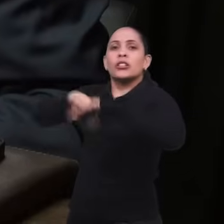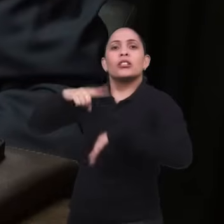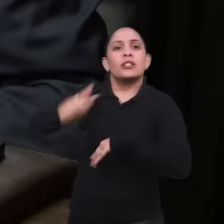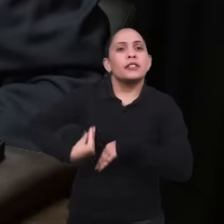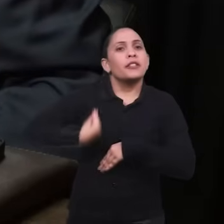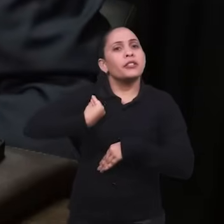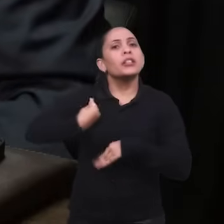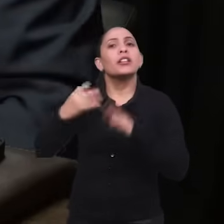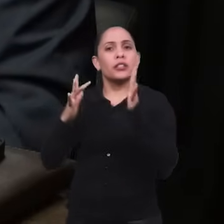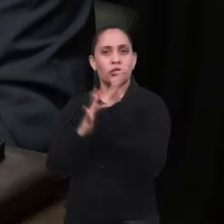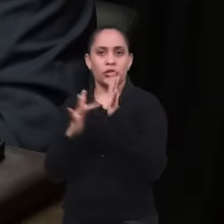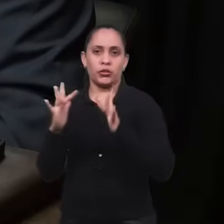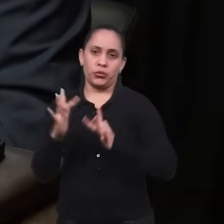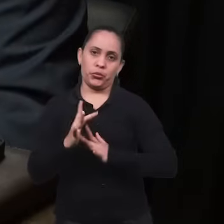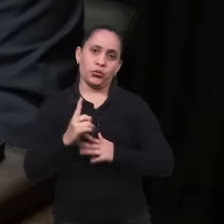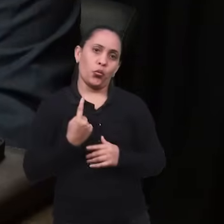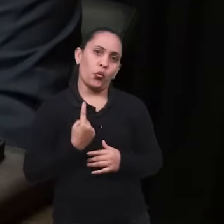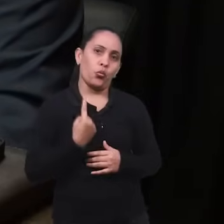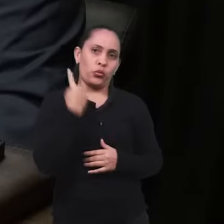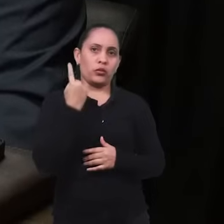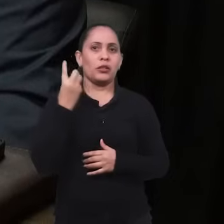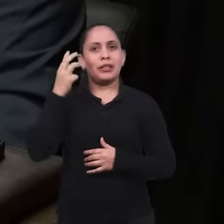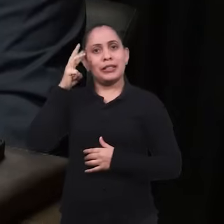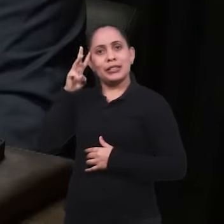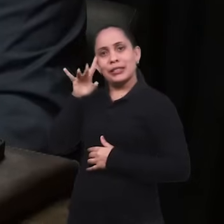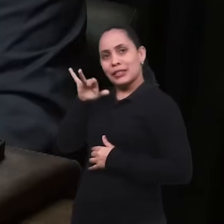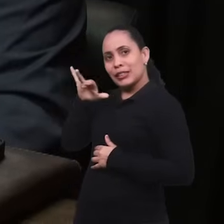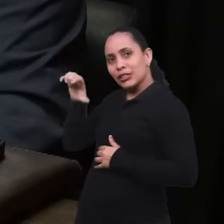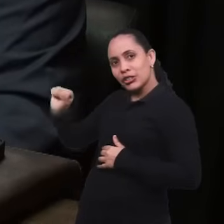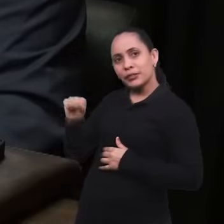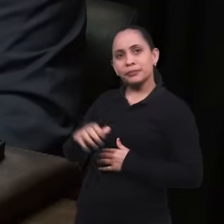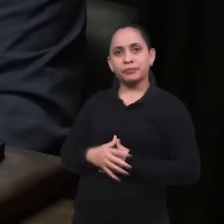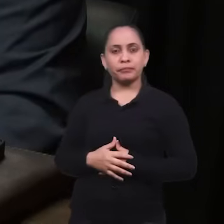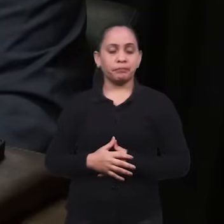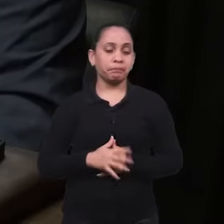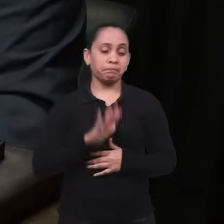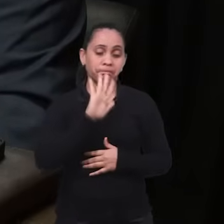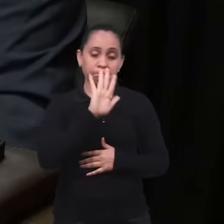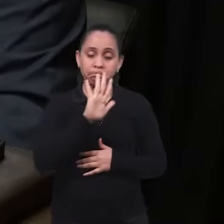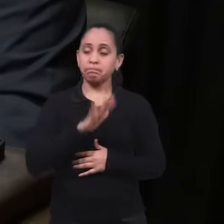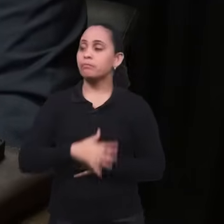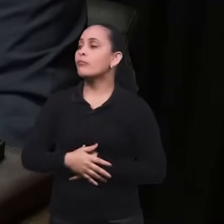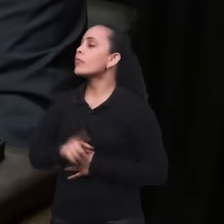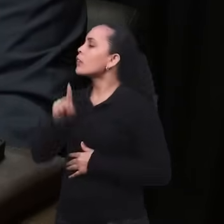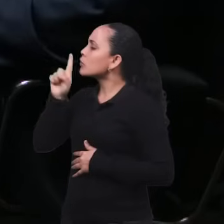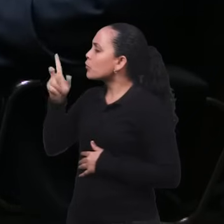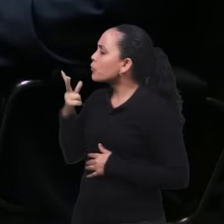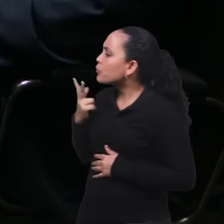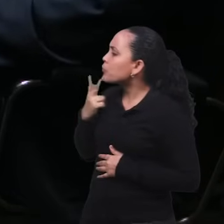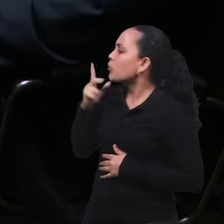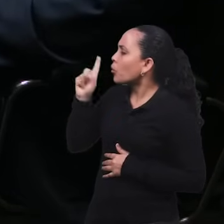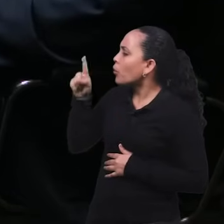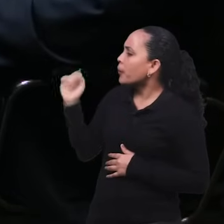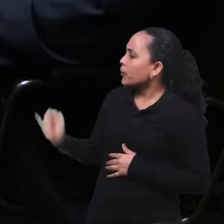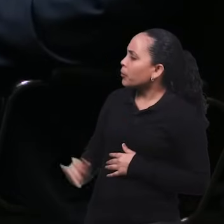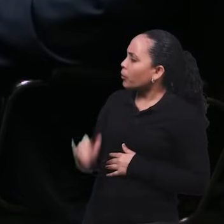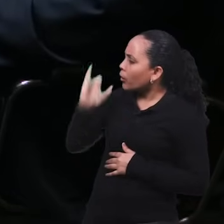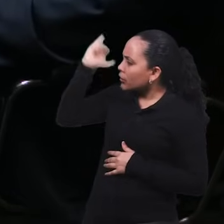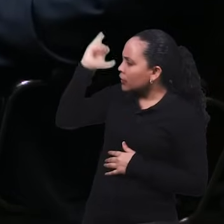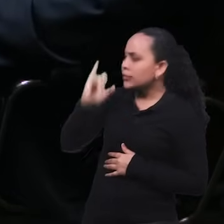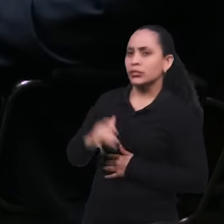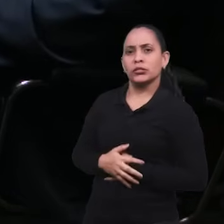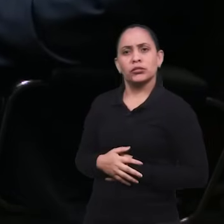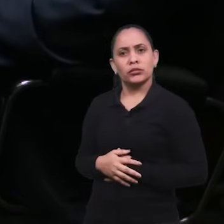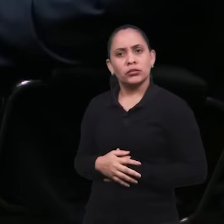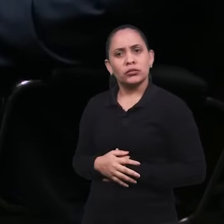livro da nossa vida em Jesus. Então, 3 dias, não conseguiu. Essa abordagem que você fez, Peixoto, é